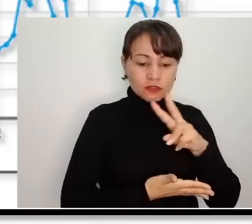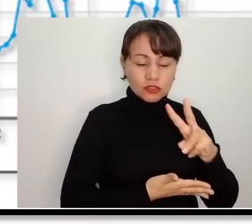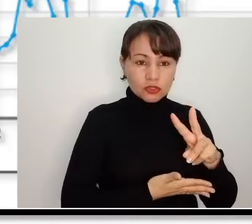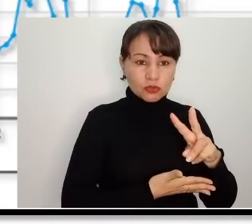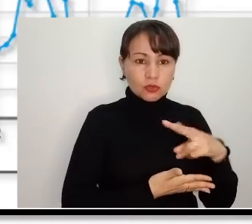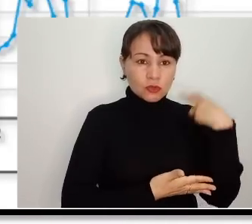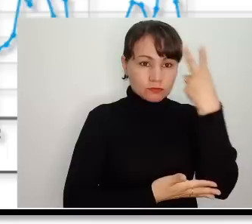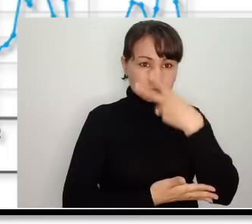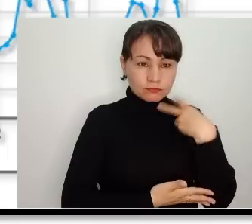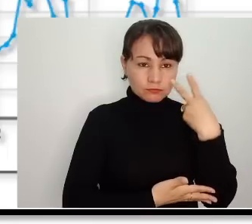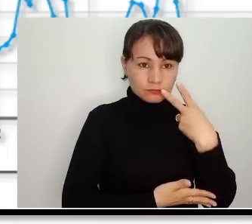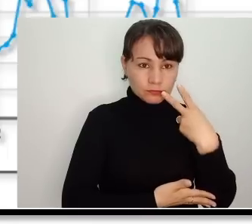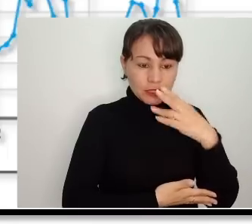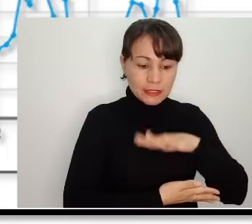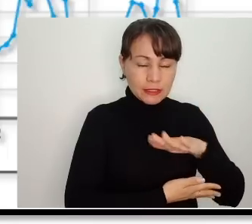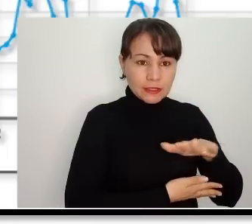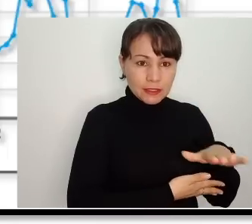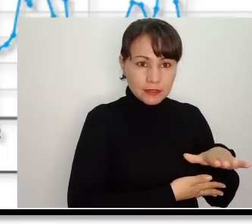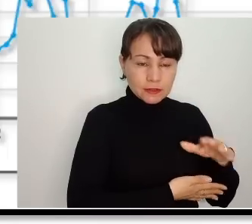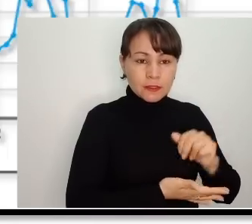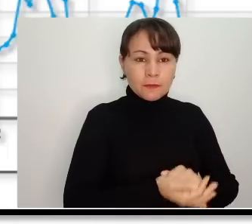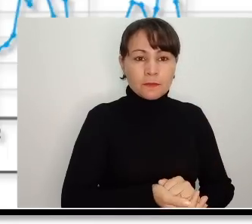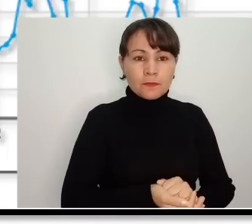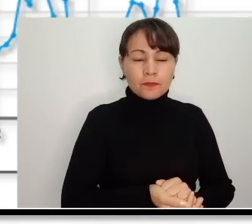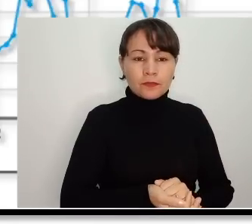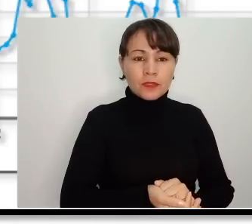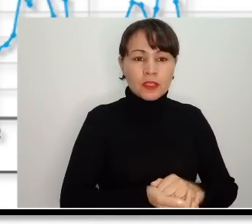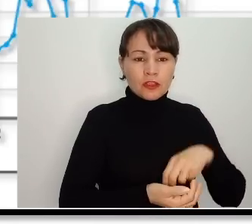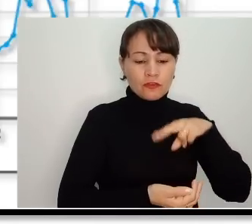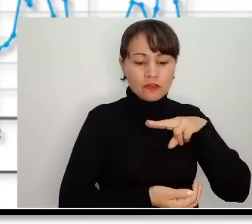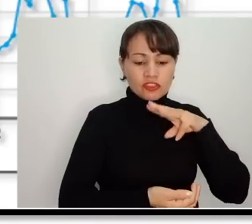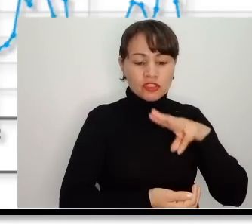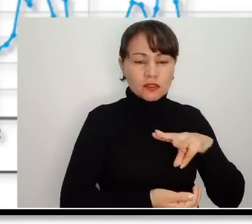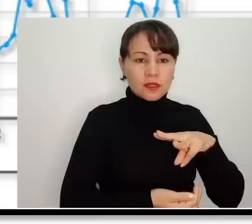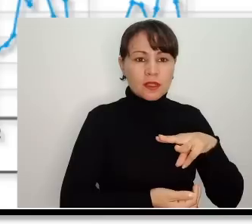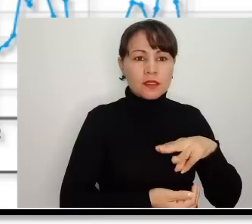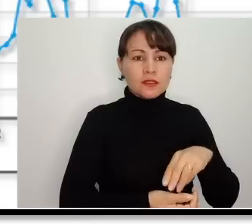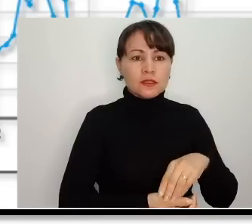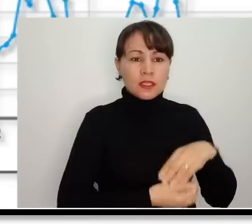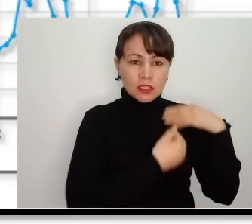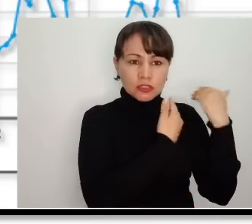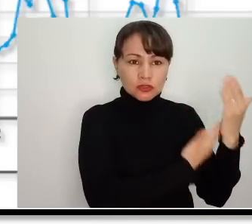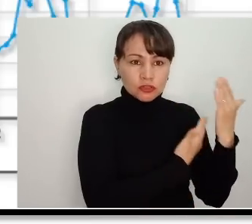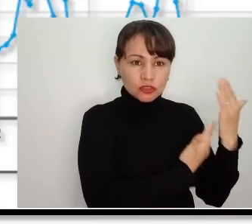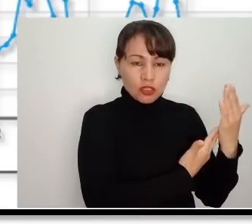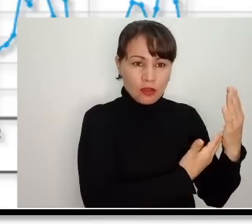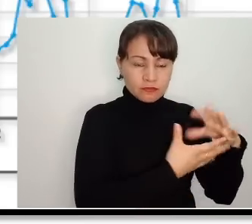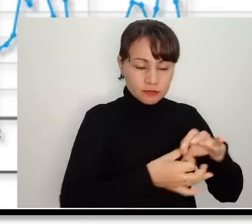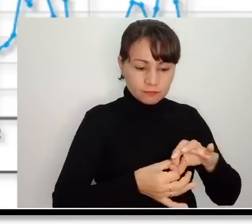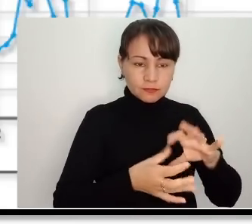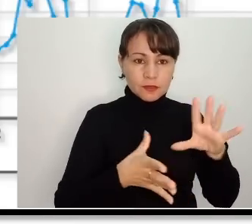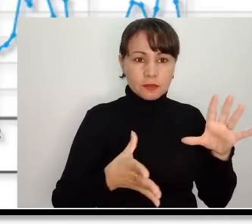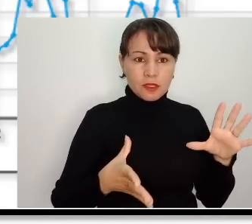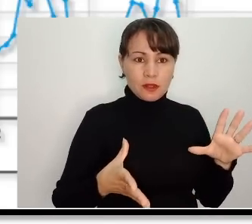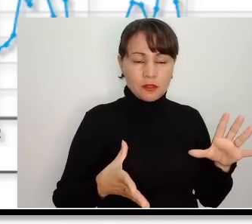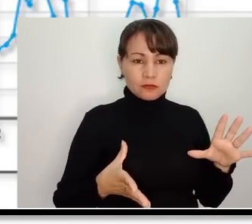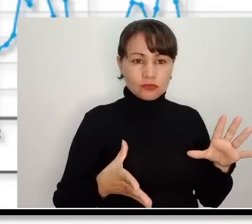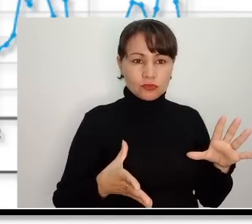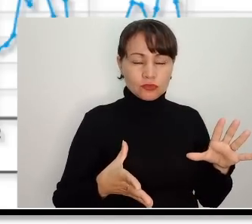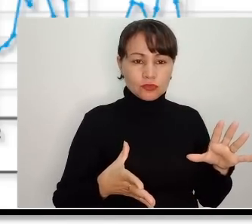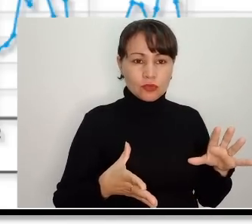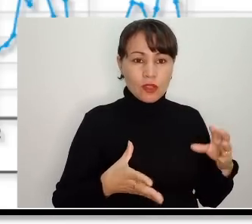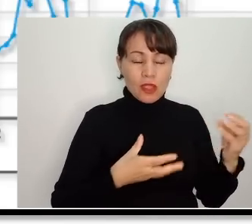das 22 horas em crianças, ela tem o pico máximo, e 23 horas em adolescentes. Ela